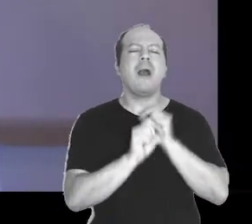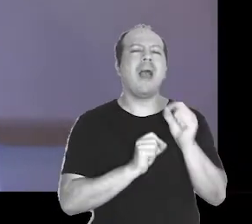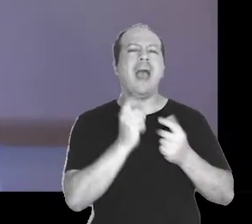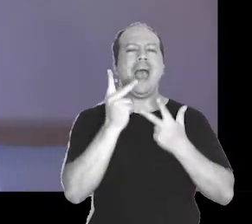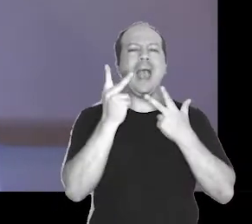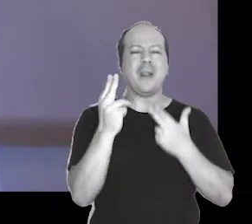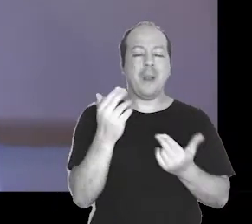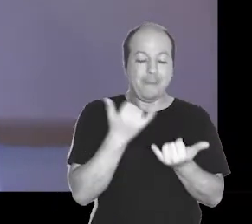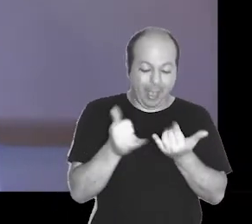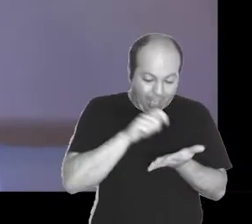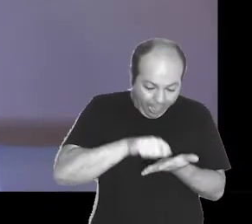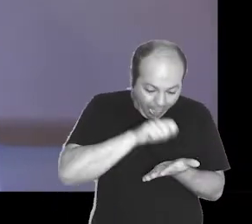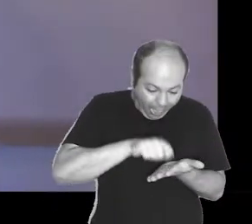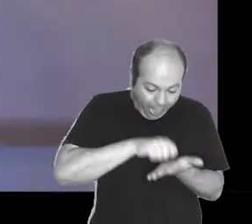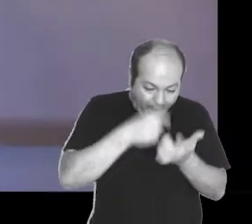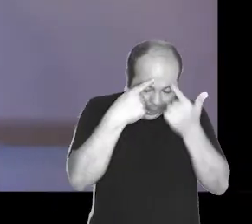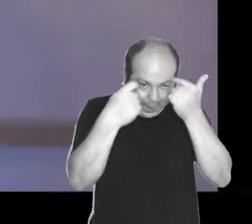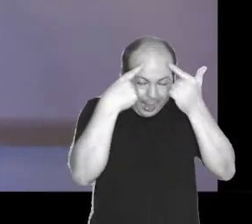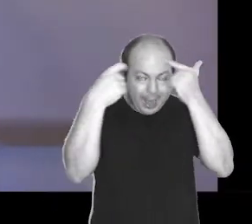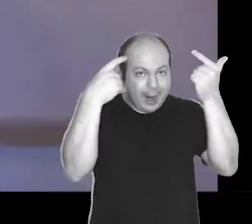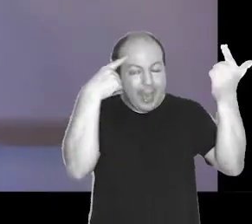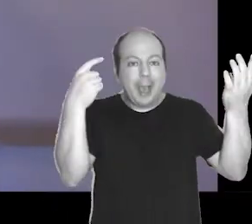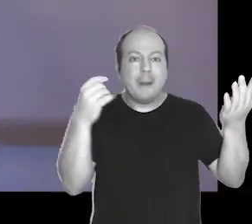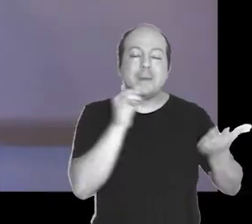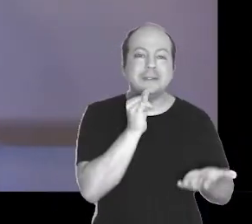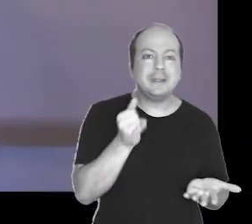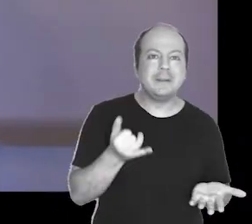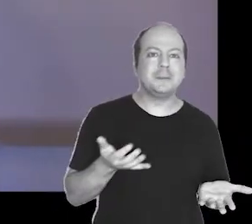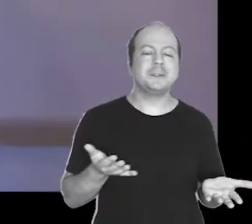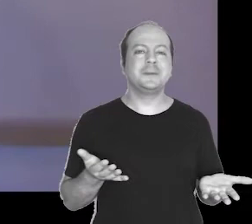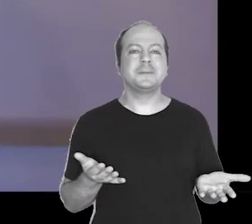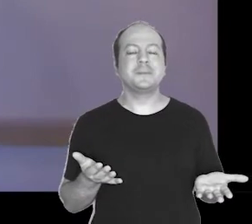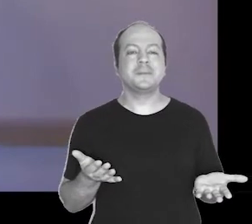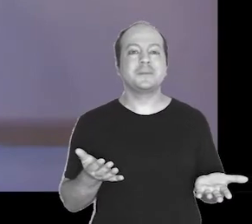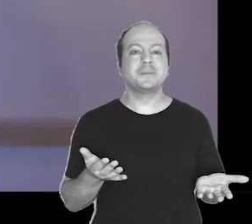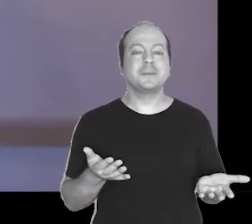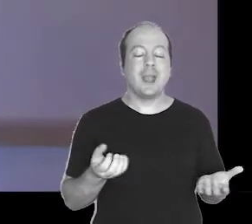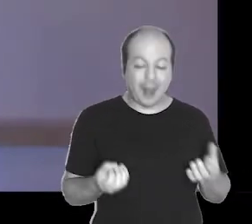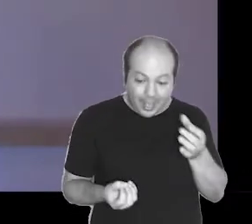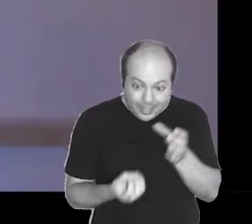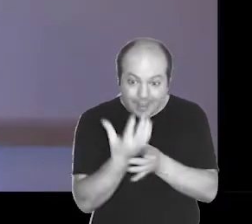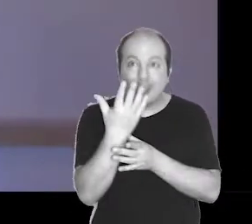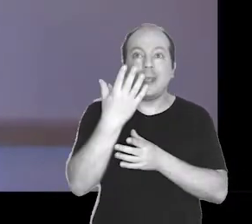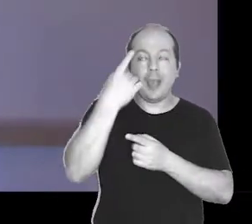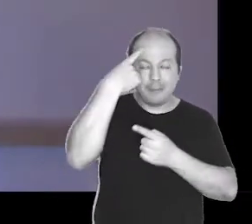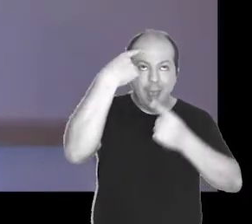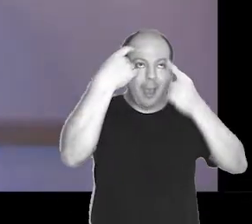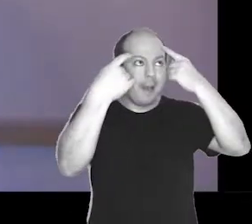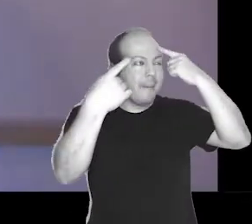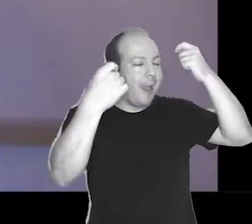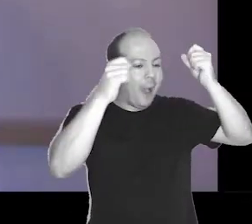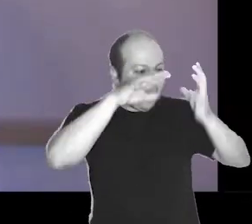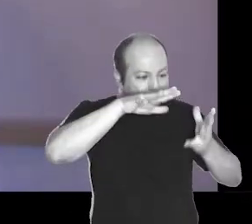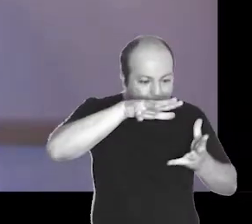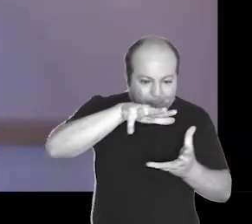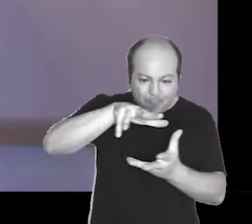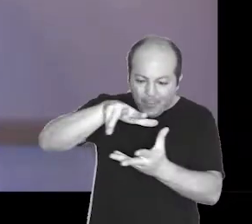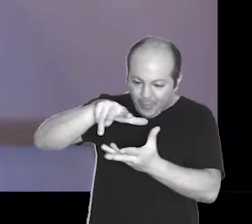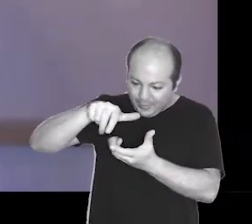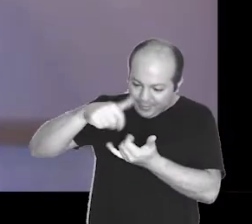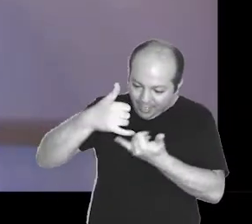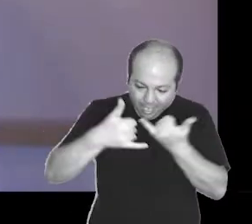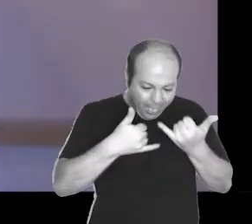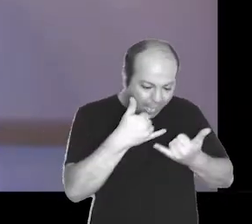um escritor criativo, por exemplo? Ela cria um mundo